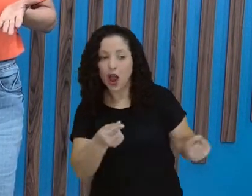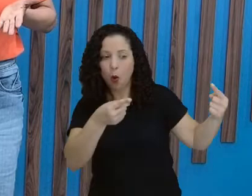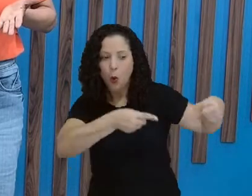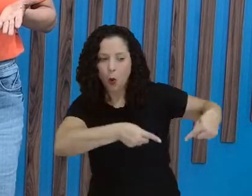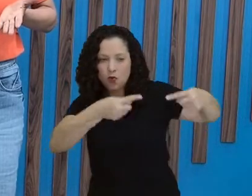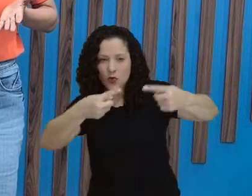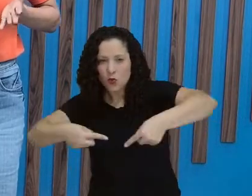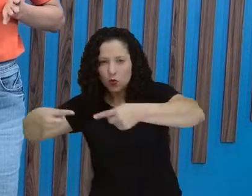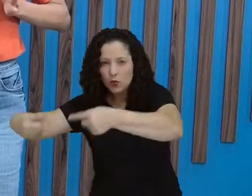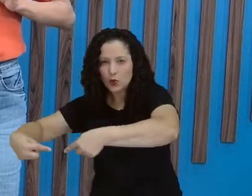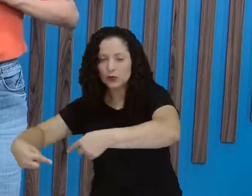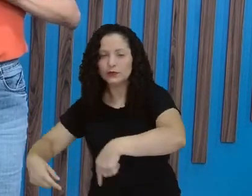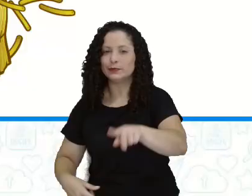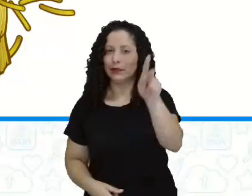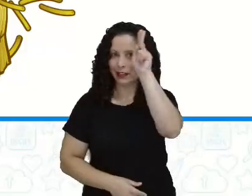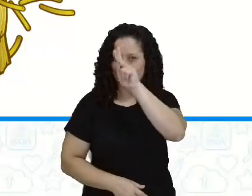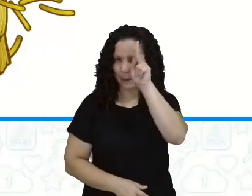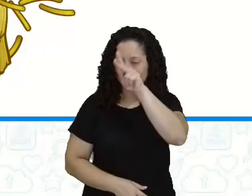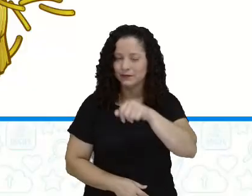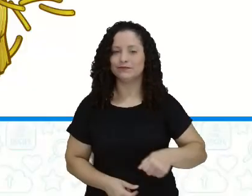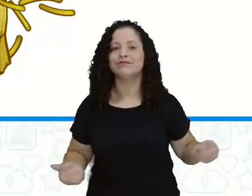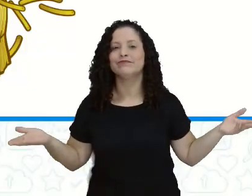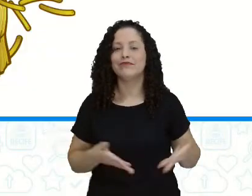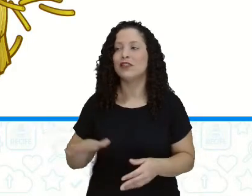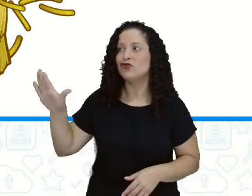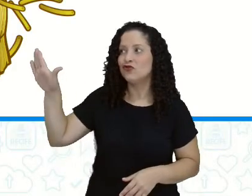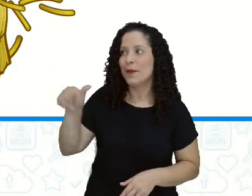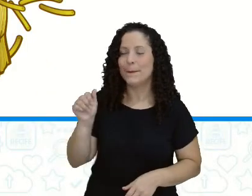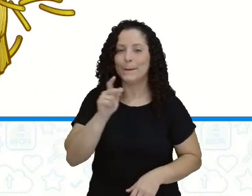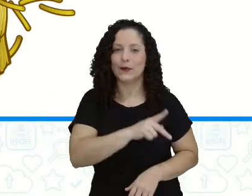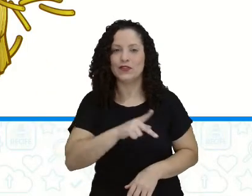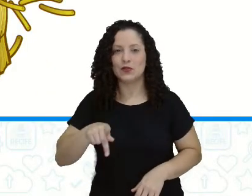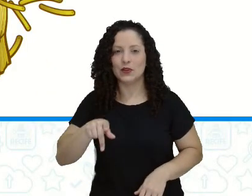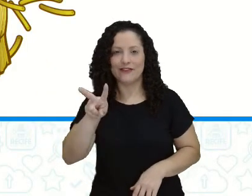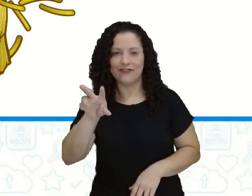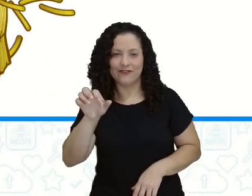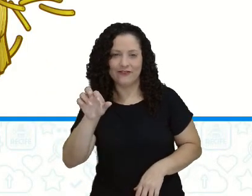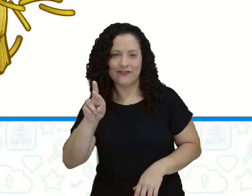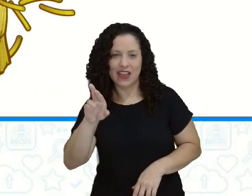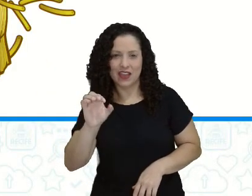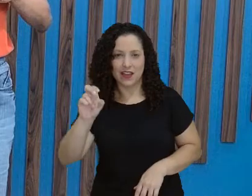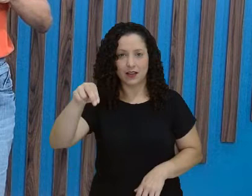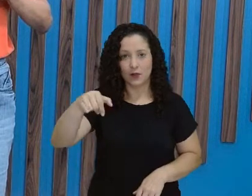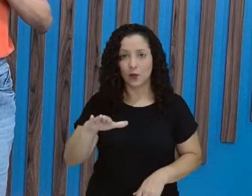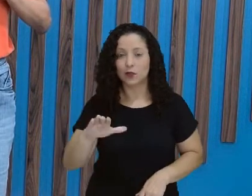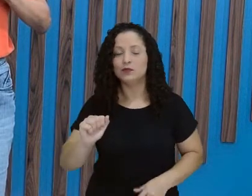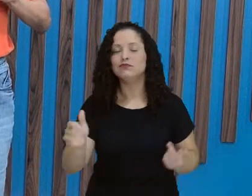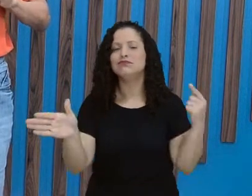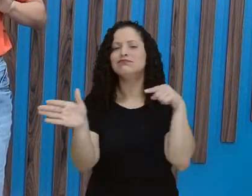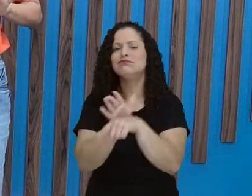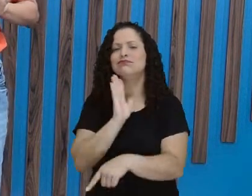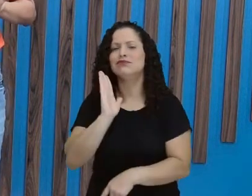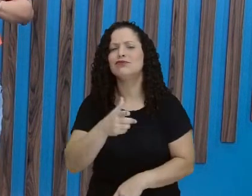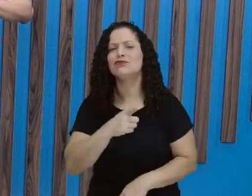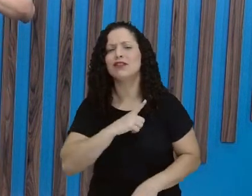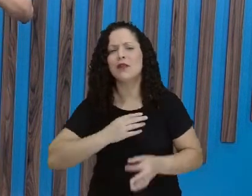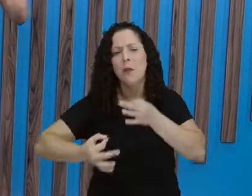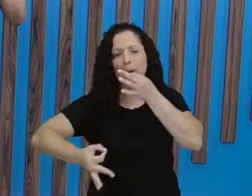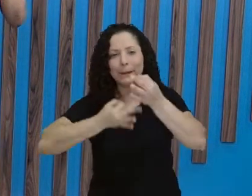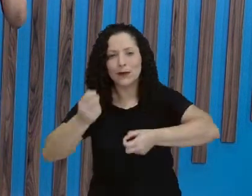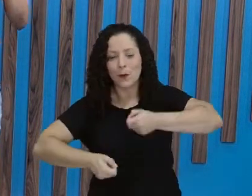desse detalhe? Eu vou chamar a professora Verônica agora e saber dela se alguém aí já comentou alguma